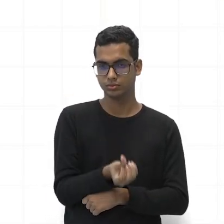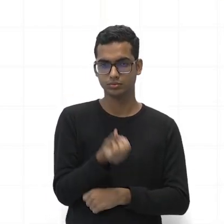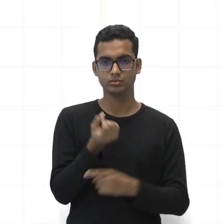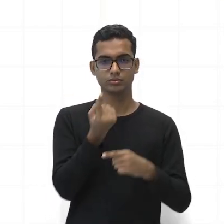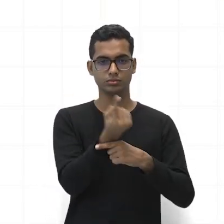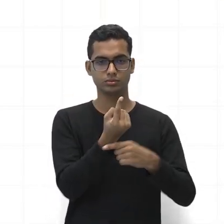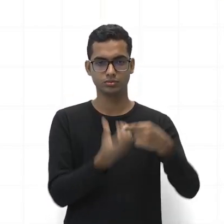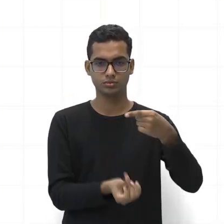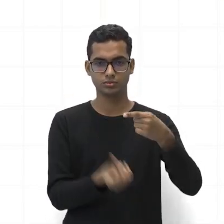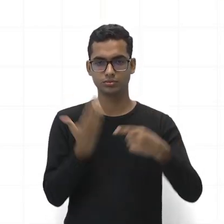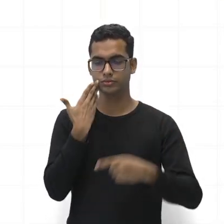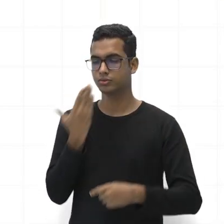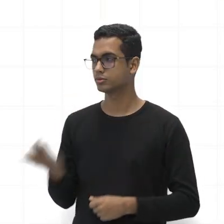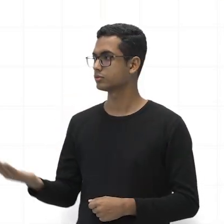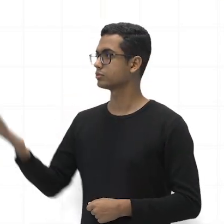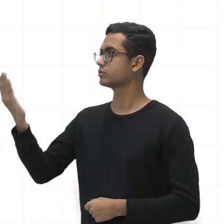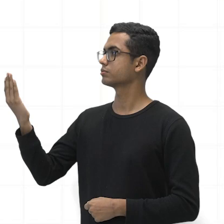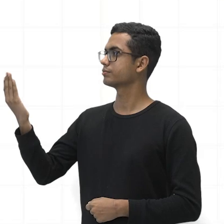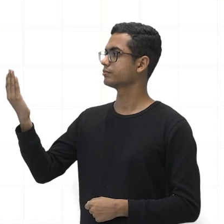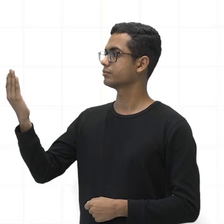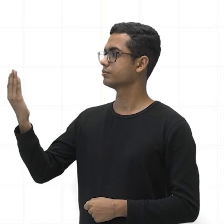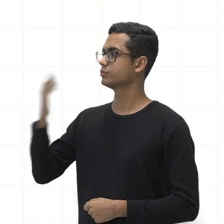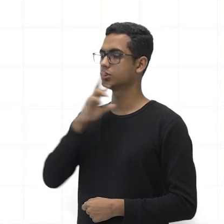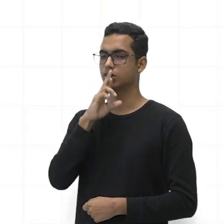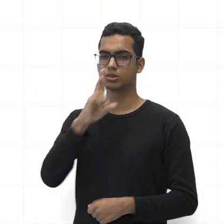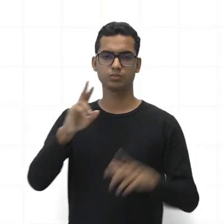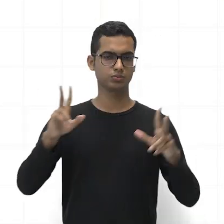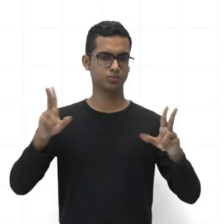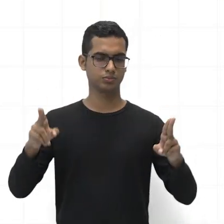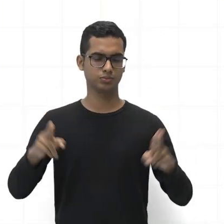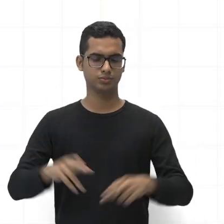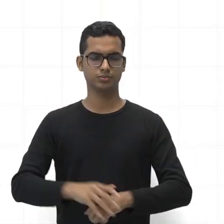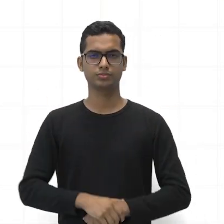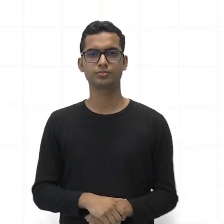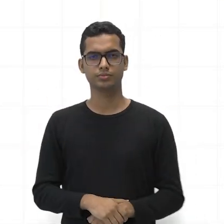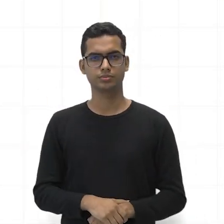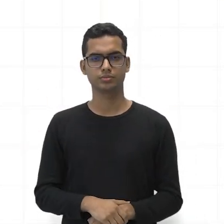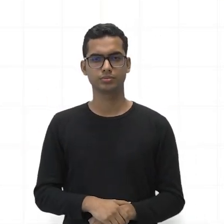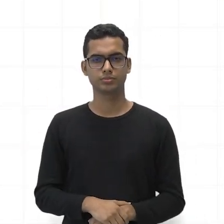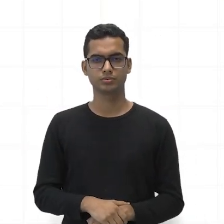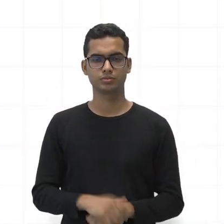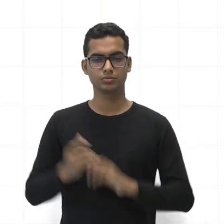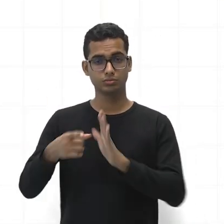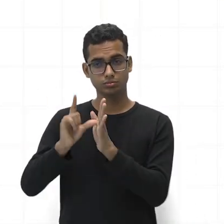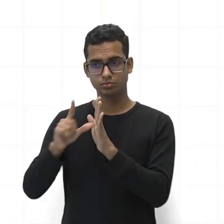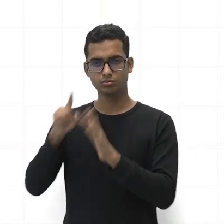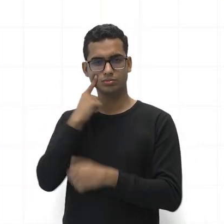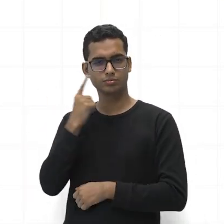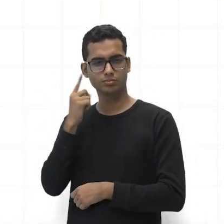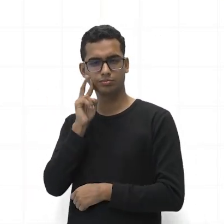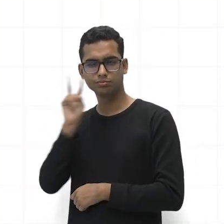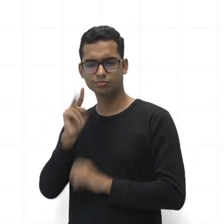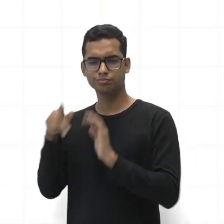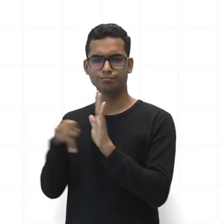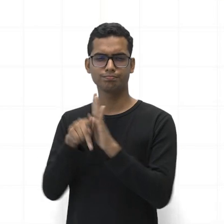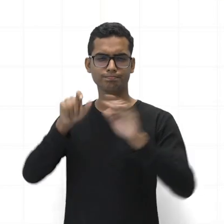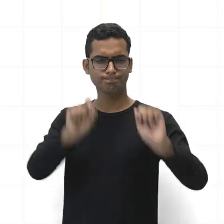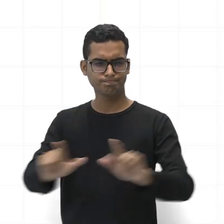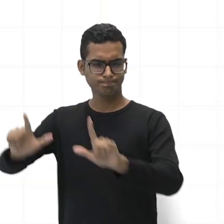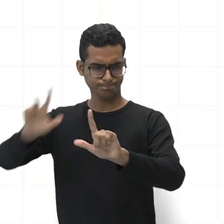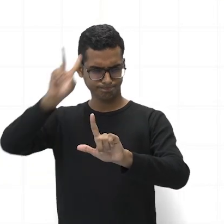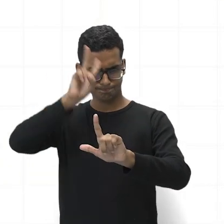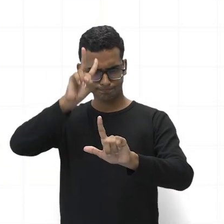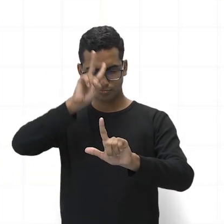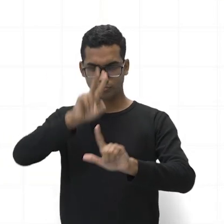nós temos aqui, então, a mesma resposta que nós tínhamos lá na nossa cartela, certo?